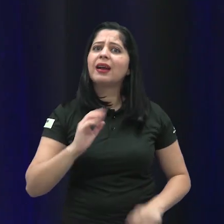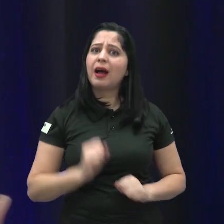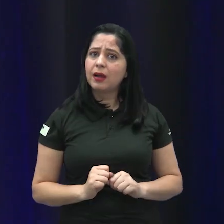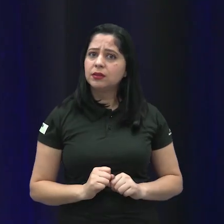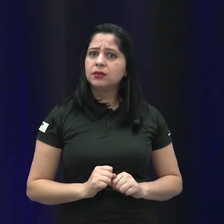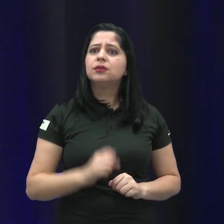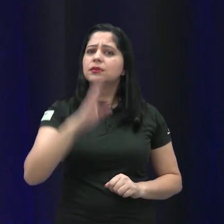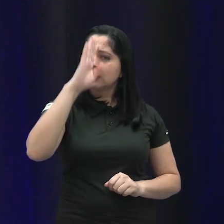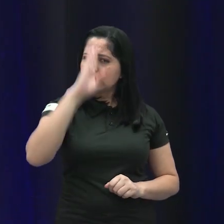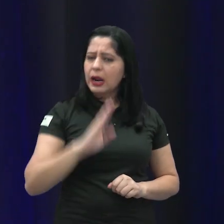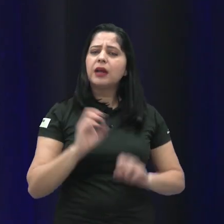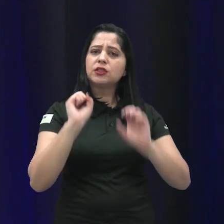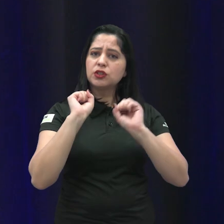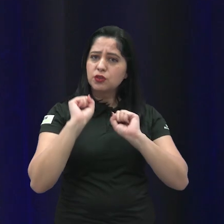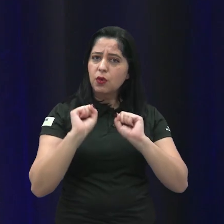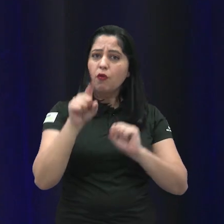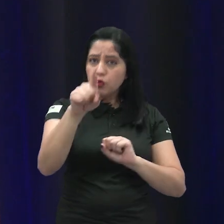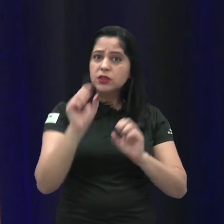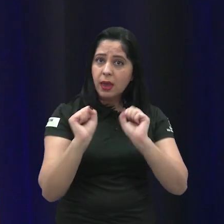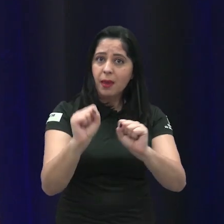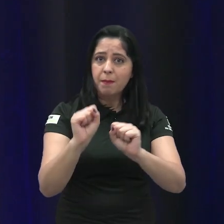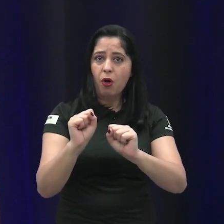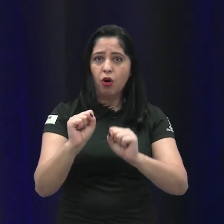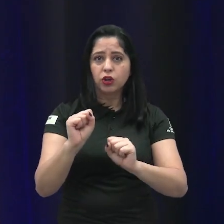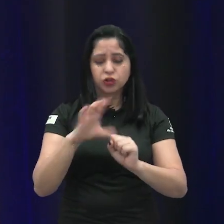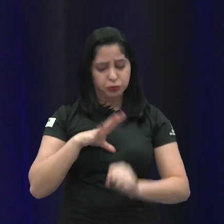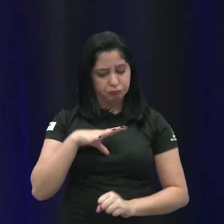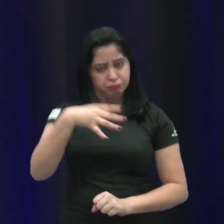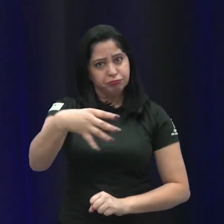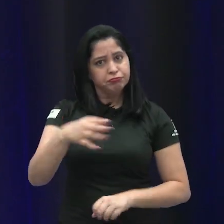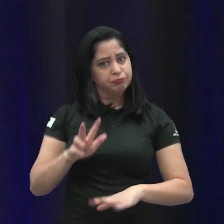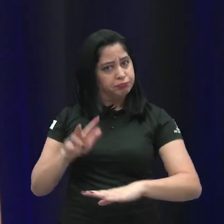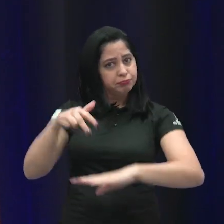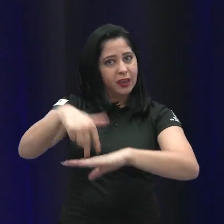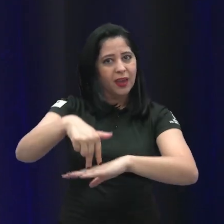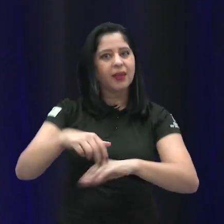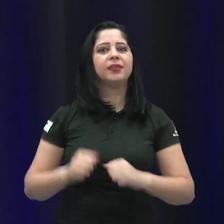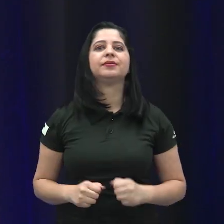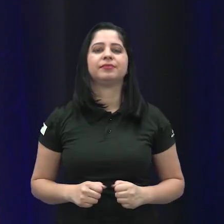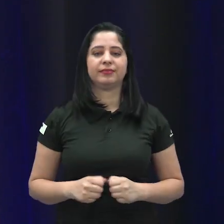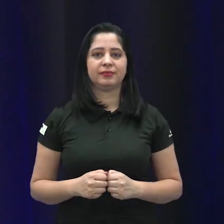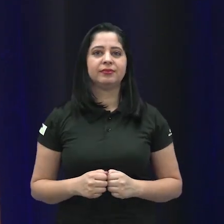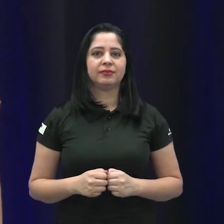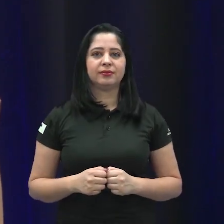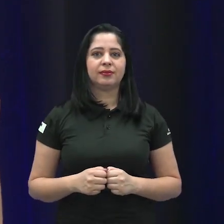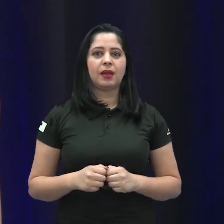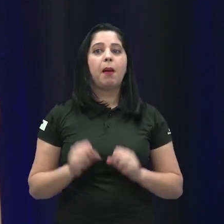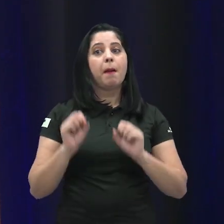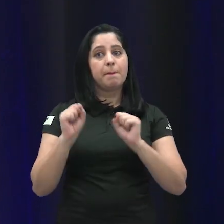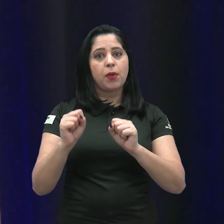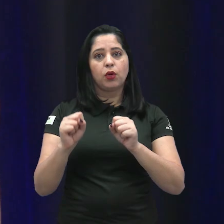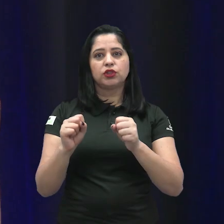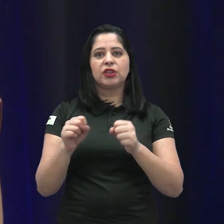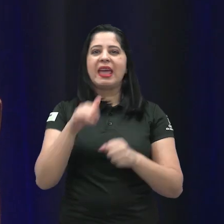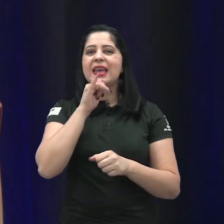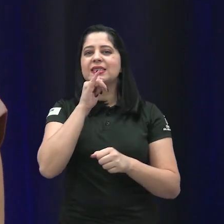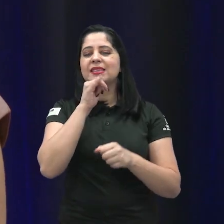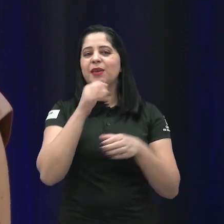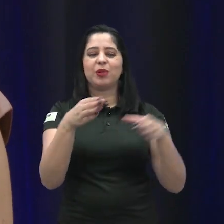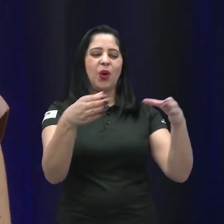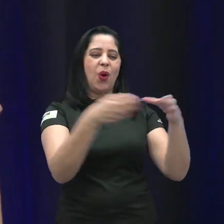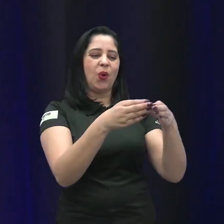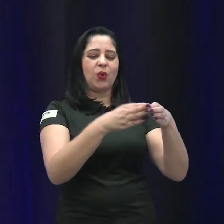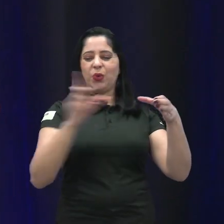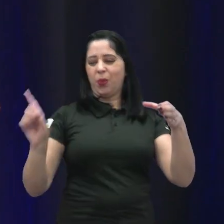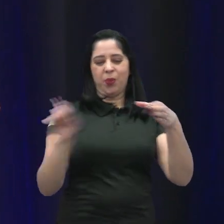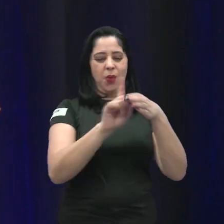possibilidade, atividade gratuita para que você possa estar dando esse start. Perfeito. Muitas vezes fazer uma atividade física, né, coletiva, motiva, né?